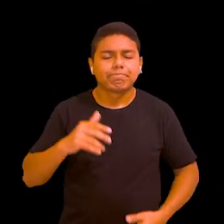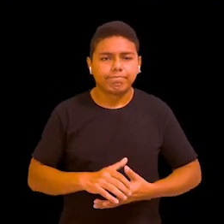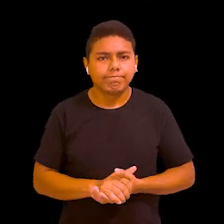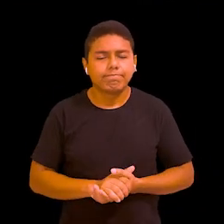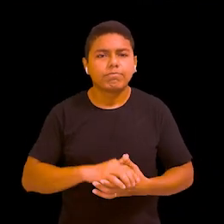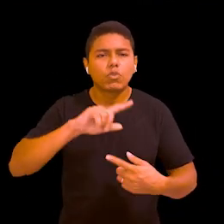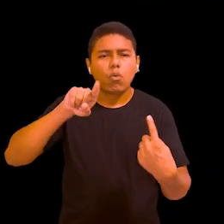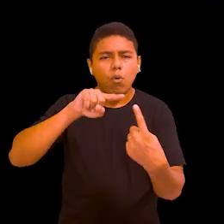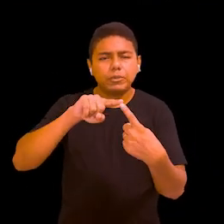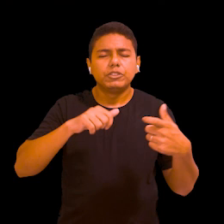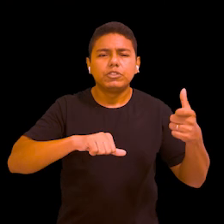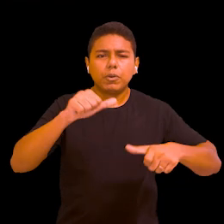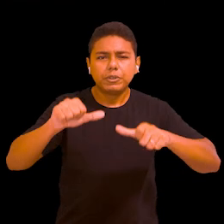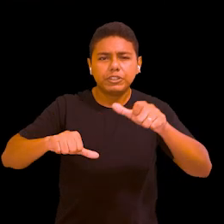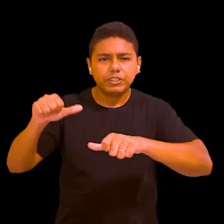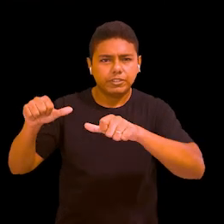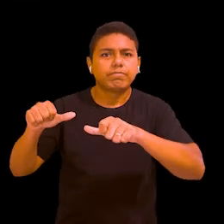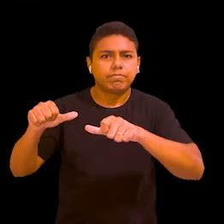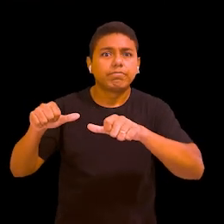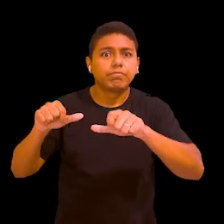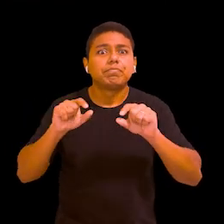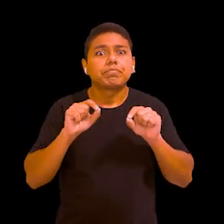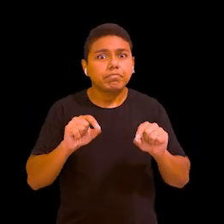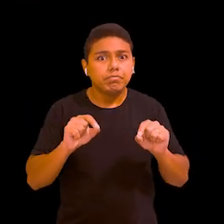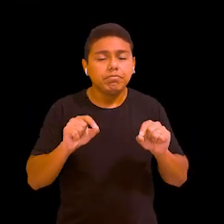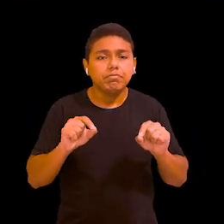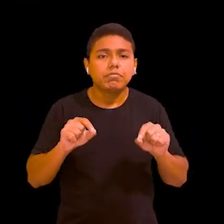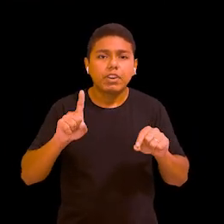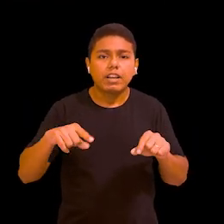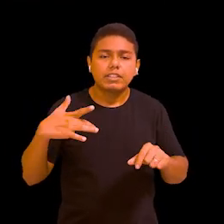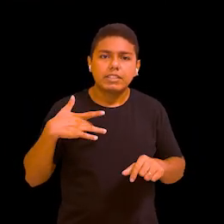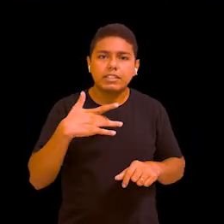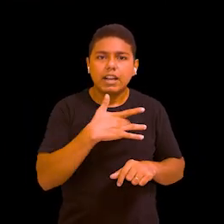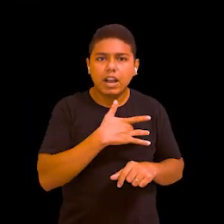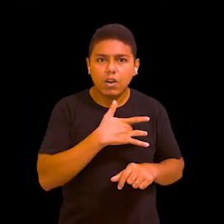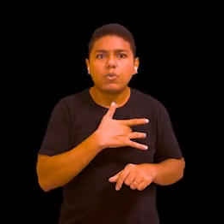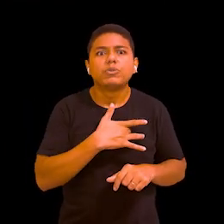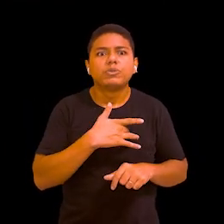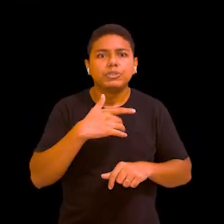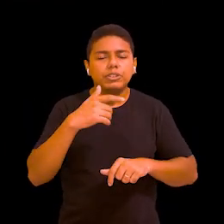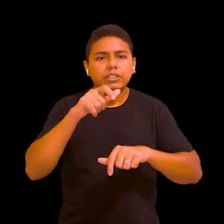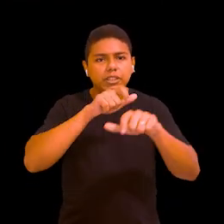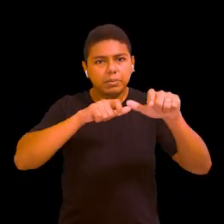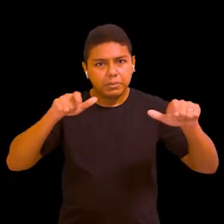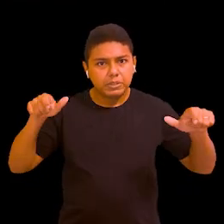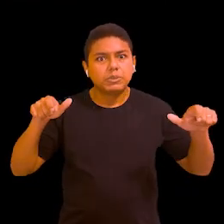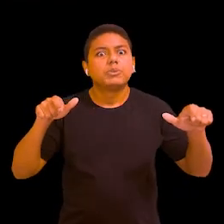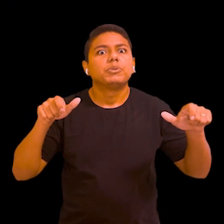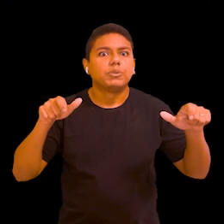Os objetivos da avaliação puerperal são avaliar o estado de saúde da puérpera e do